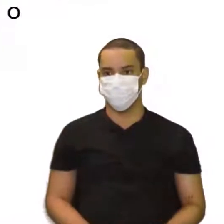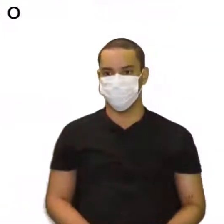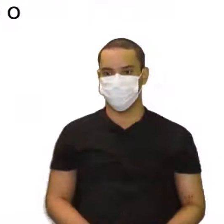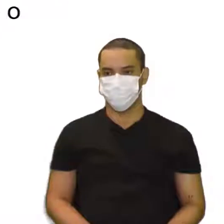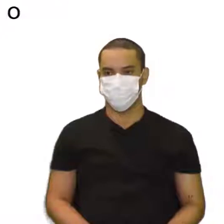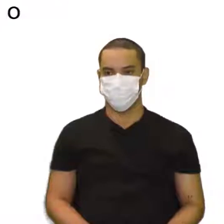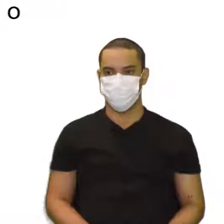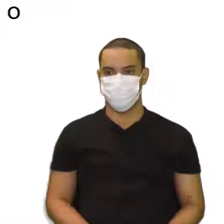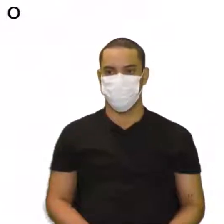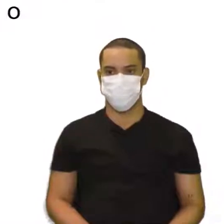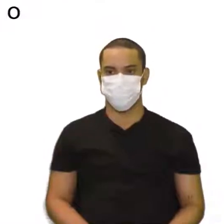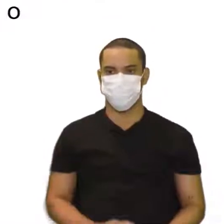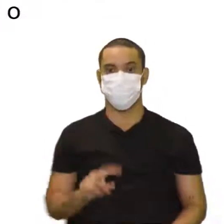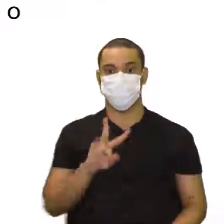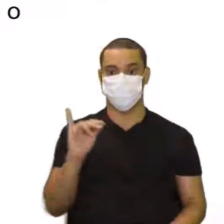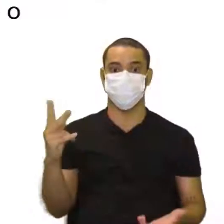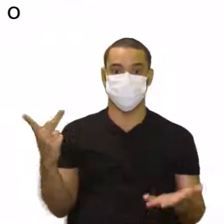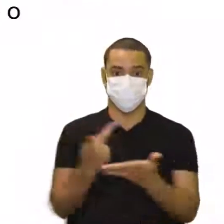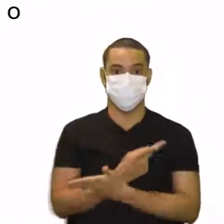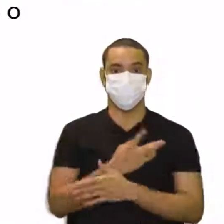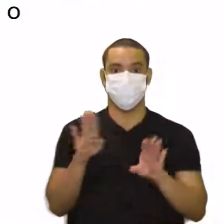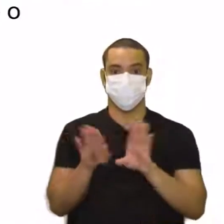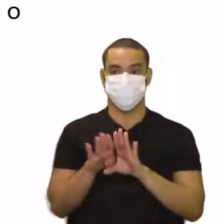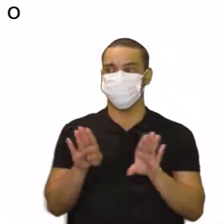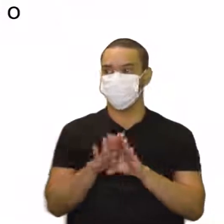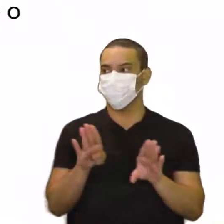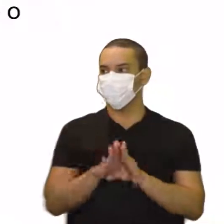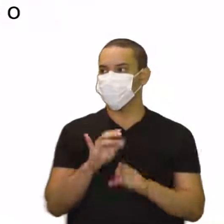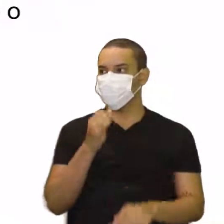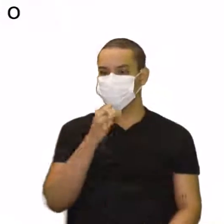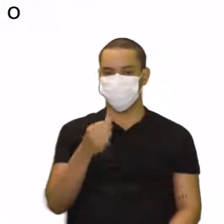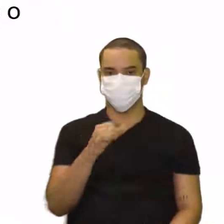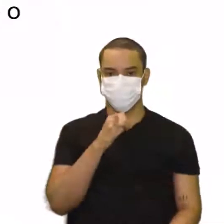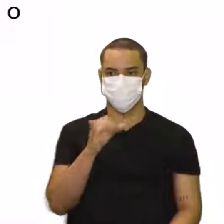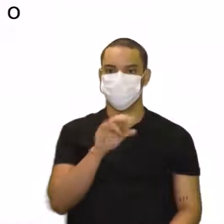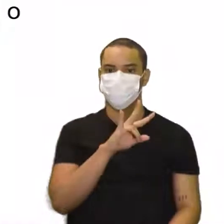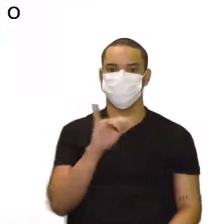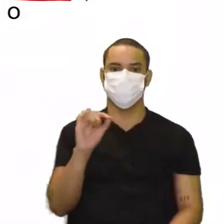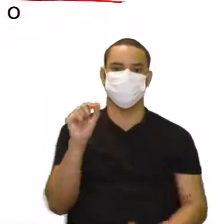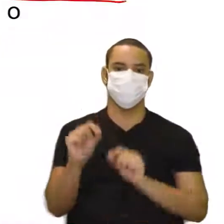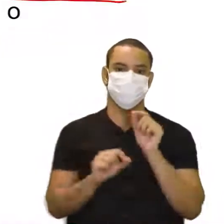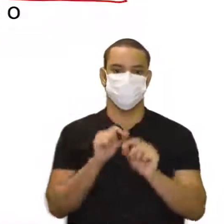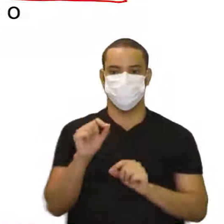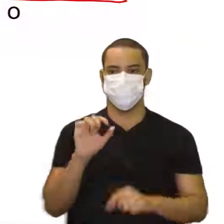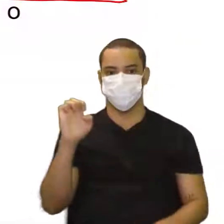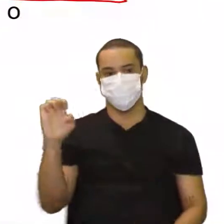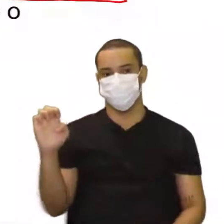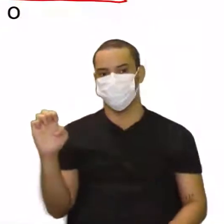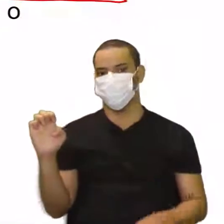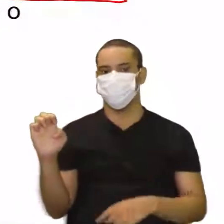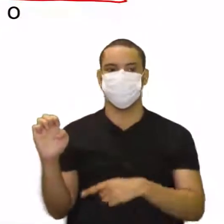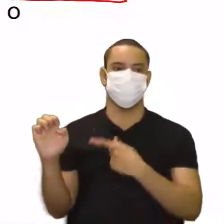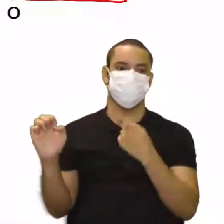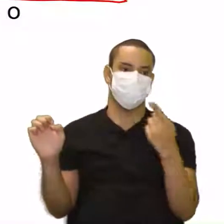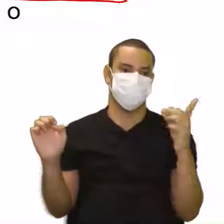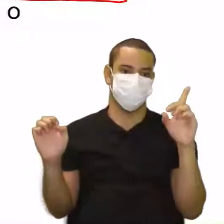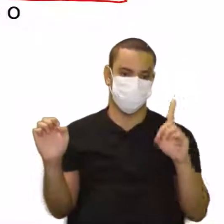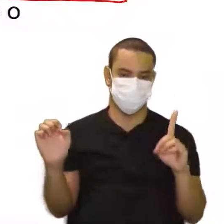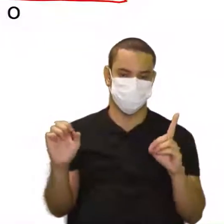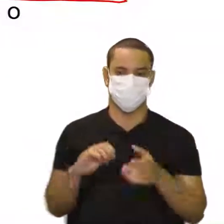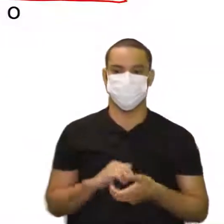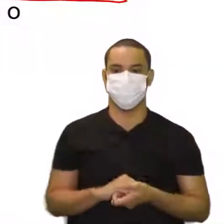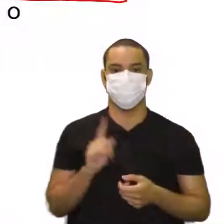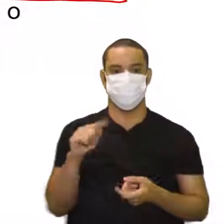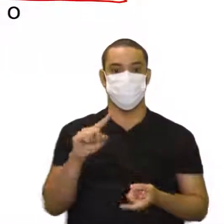vai acontecer com o campo magnético da corrente induzida? Vai ser da esquerda para a direita, ok?